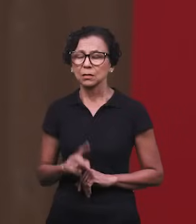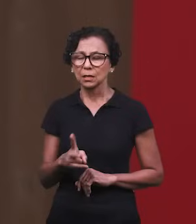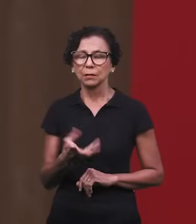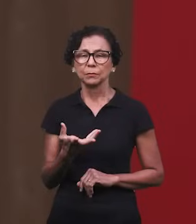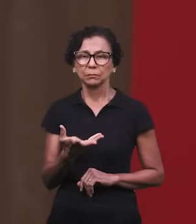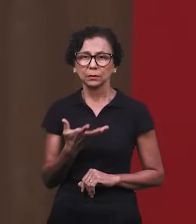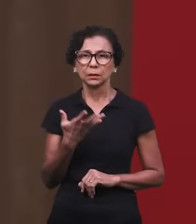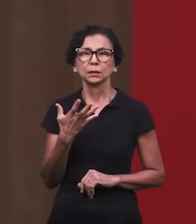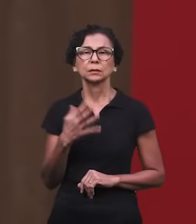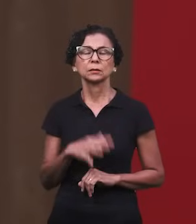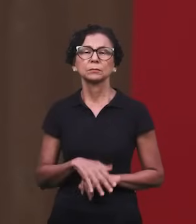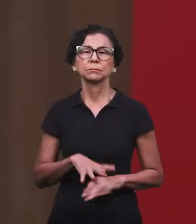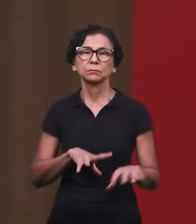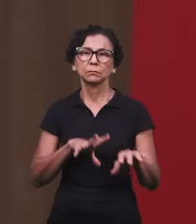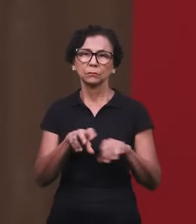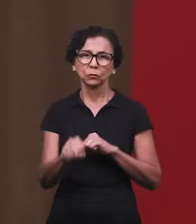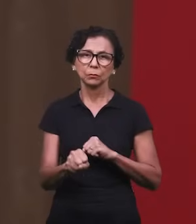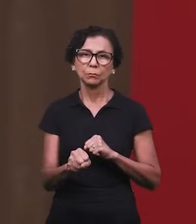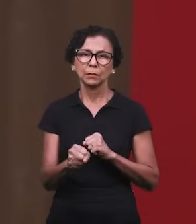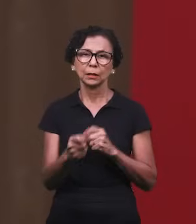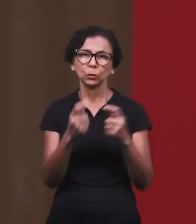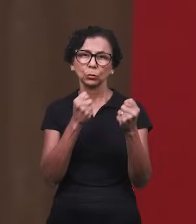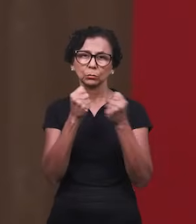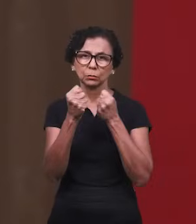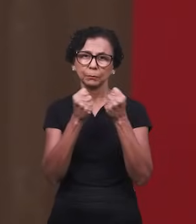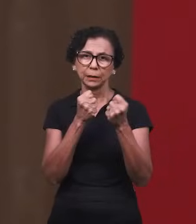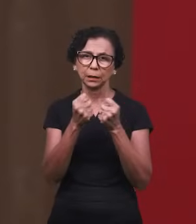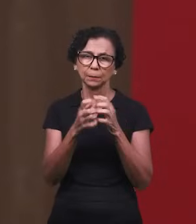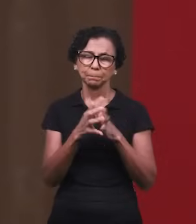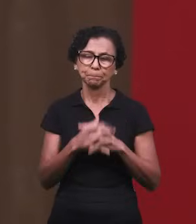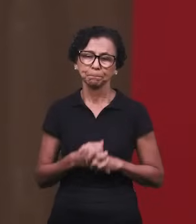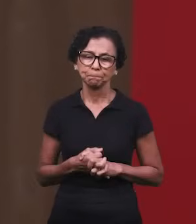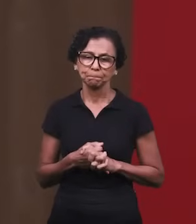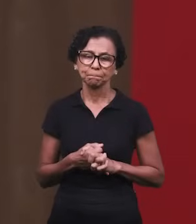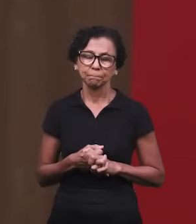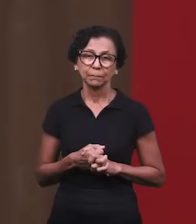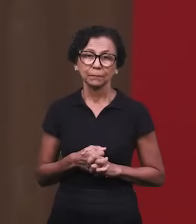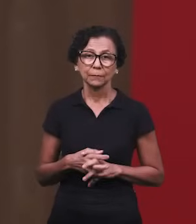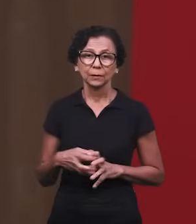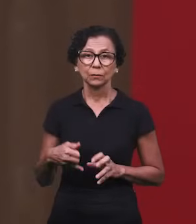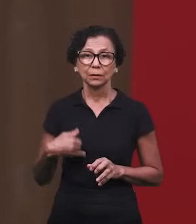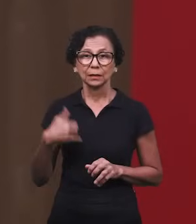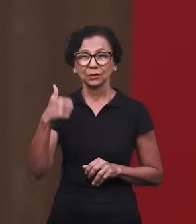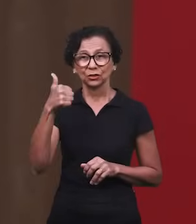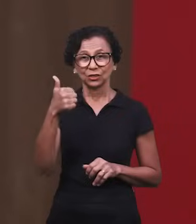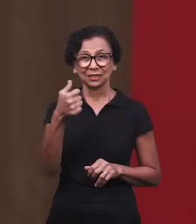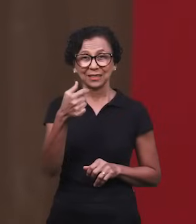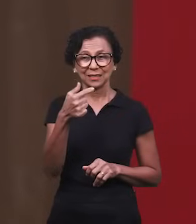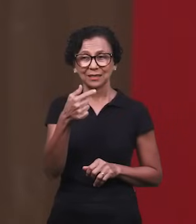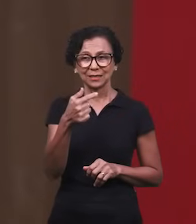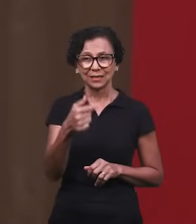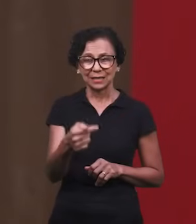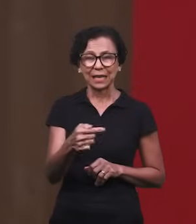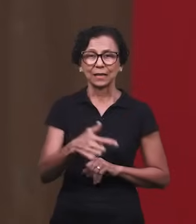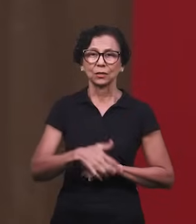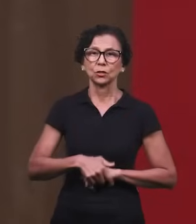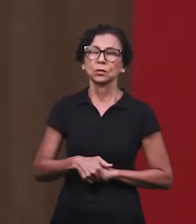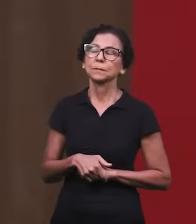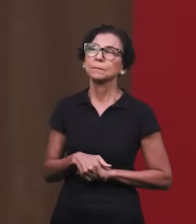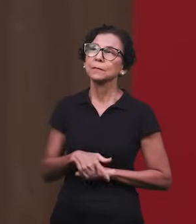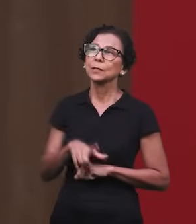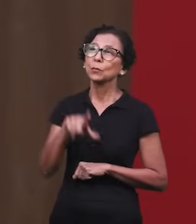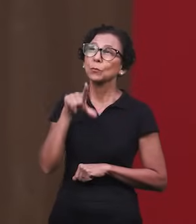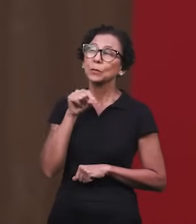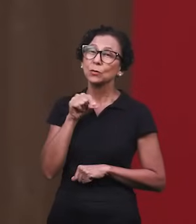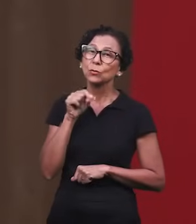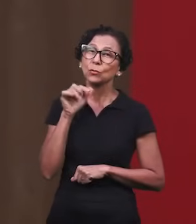aquilo. Mas você definir com 17 anos aquilo que vai marcar o seu dia a